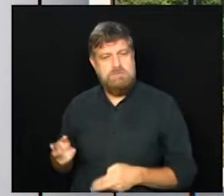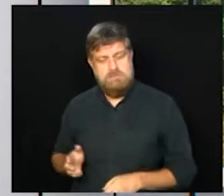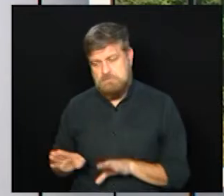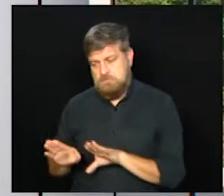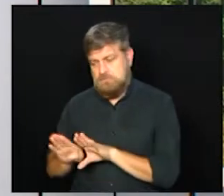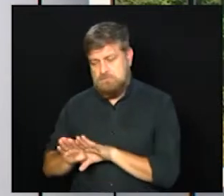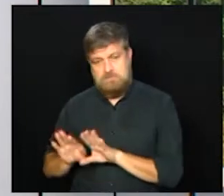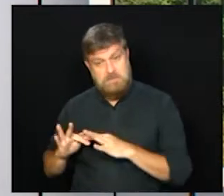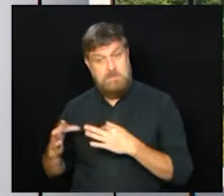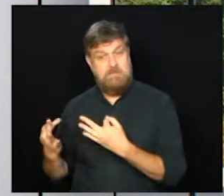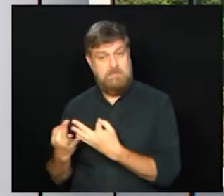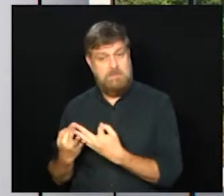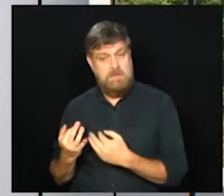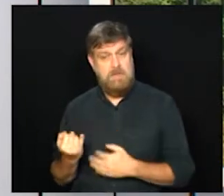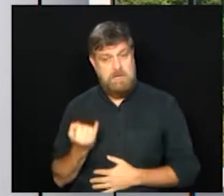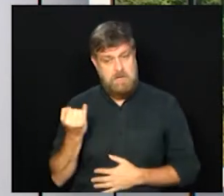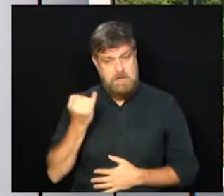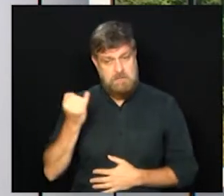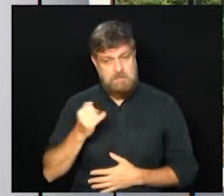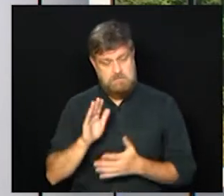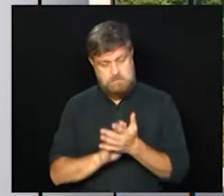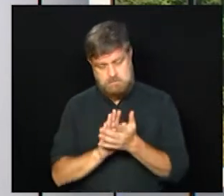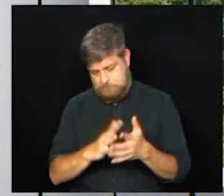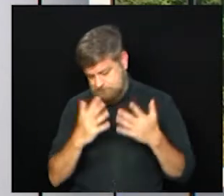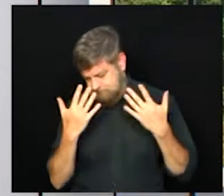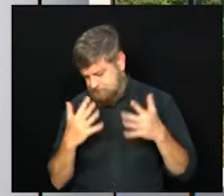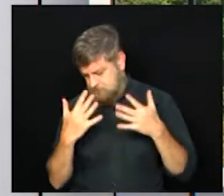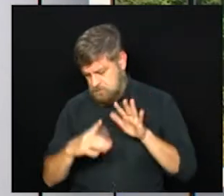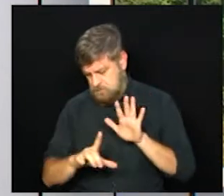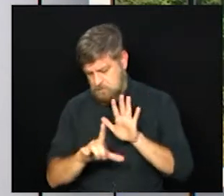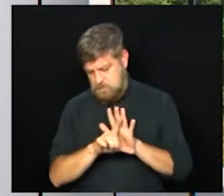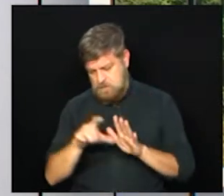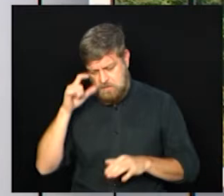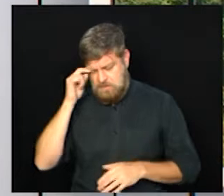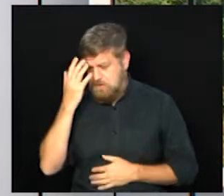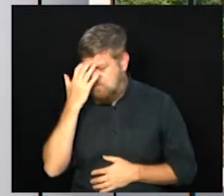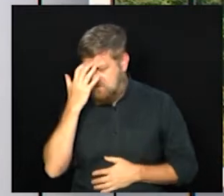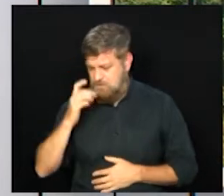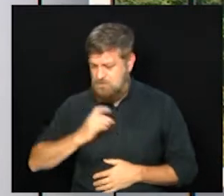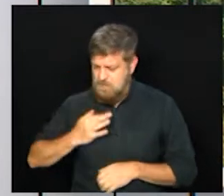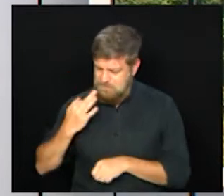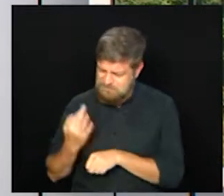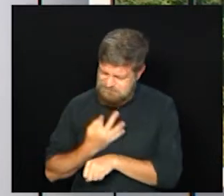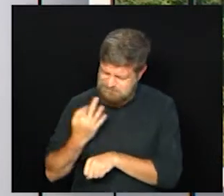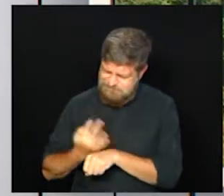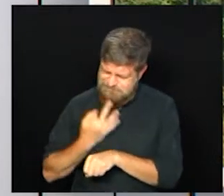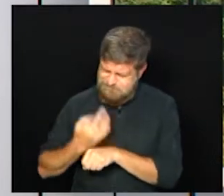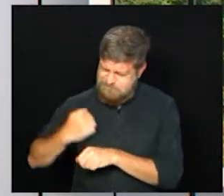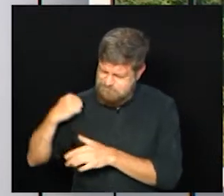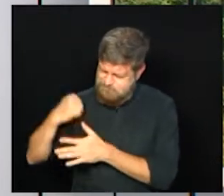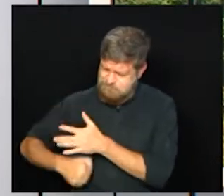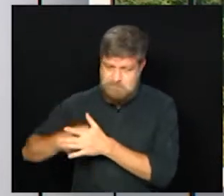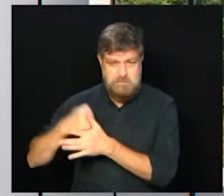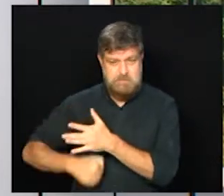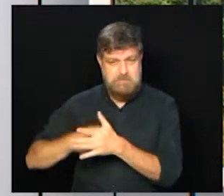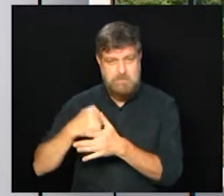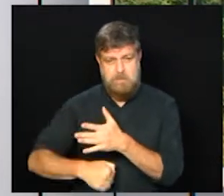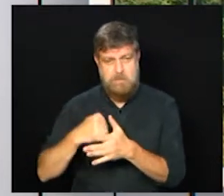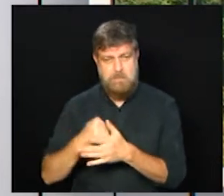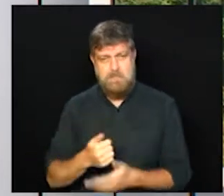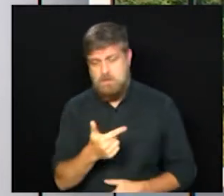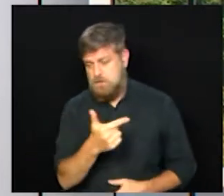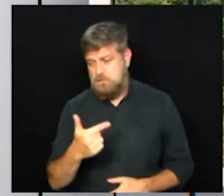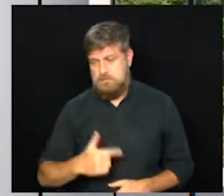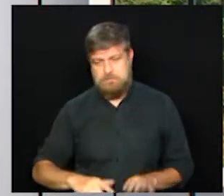eu acho que é muito importante saudar a Lei Maria da Penha. A Lei Maria da Penha foi conquistada com muita luta. Não haveria a Lei Maria da Penha se